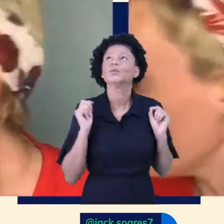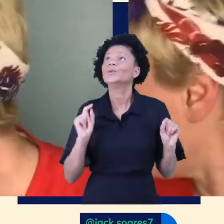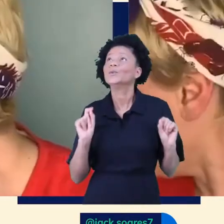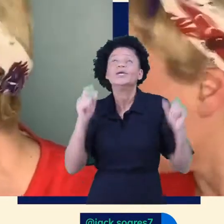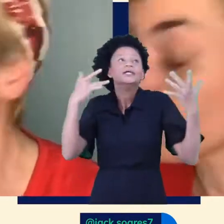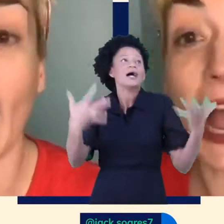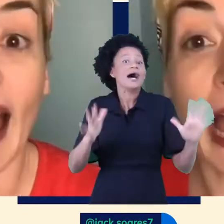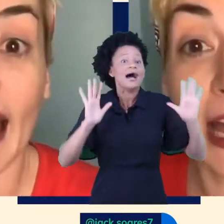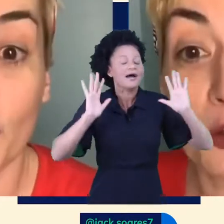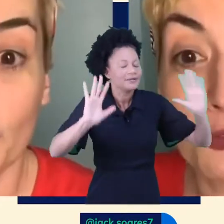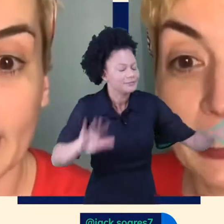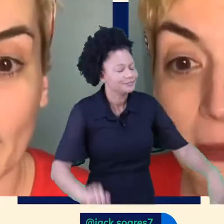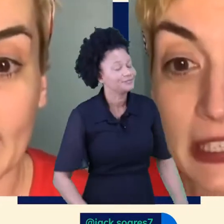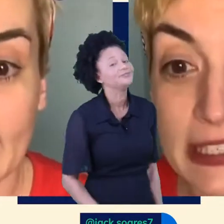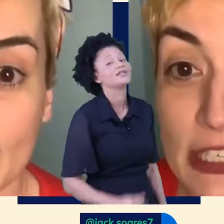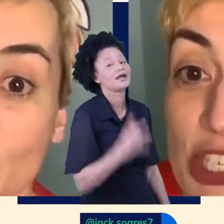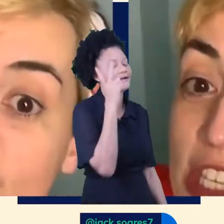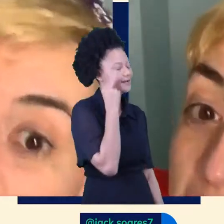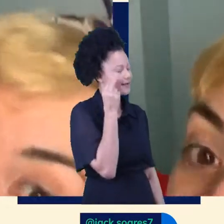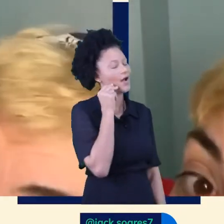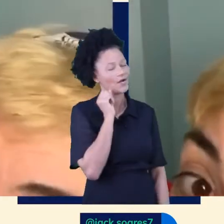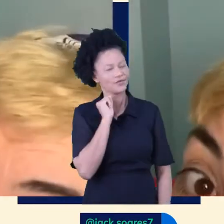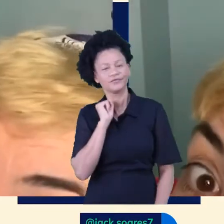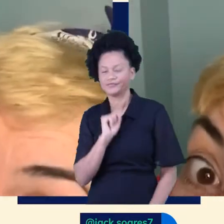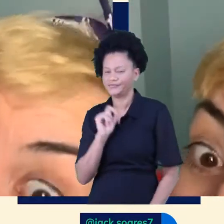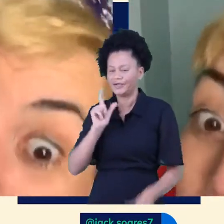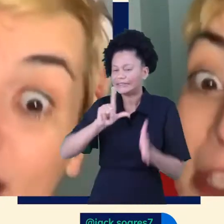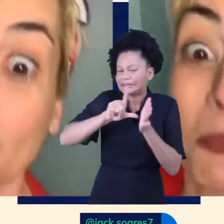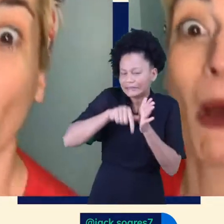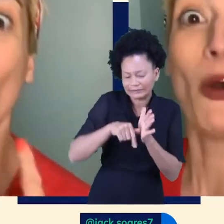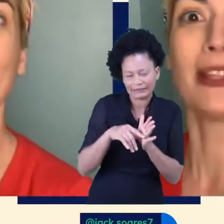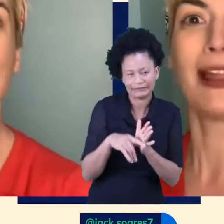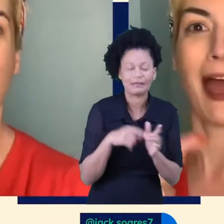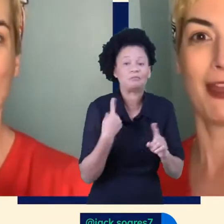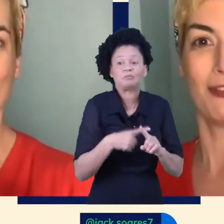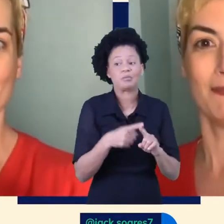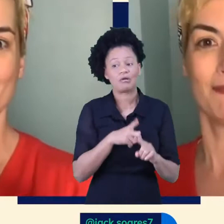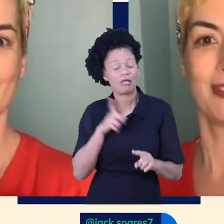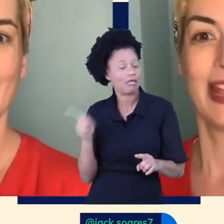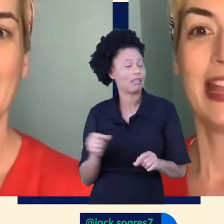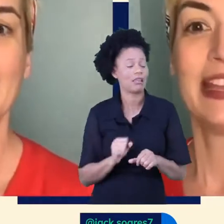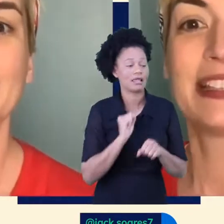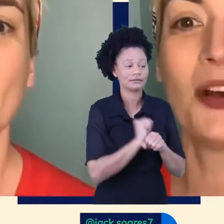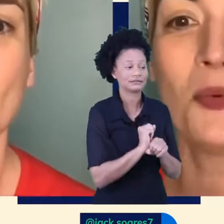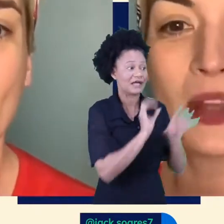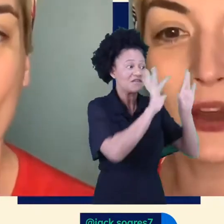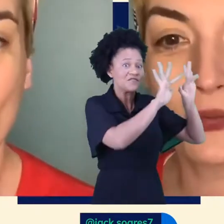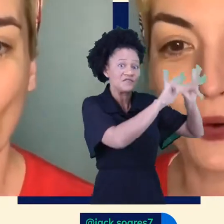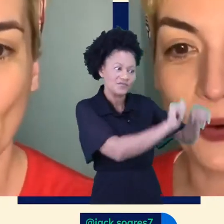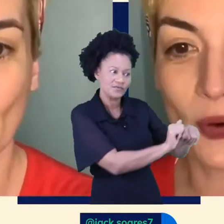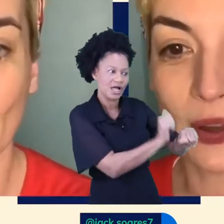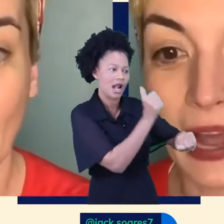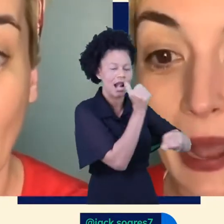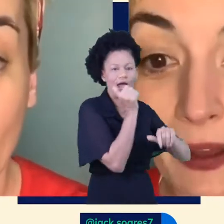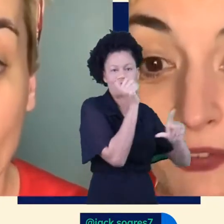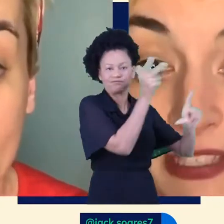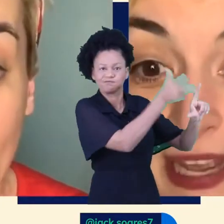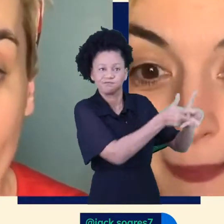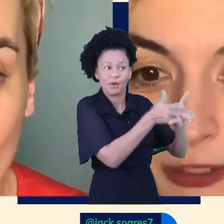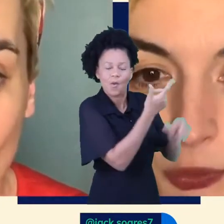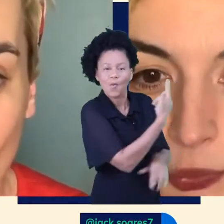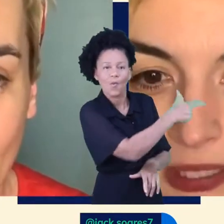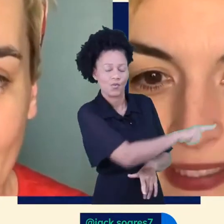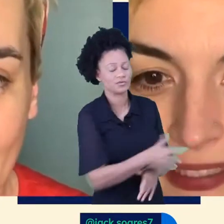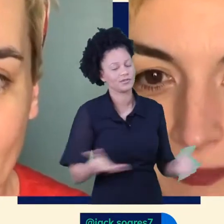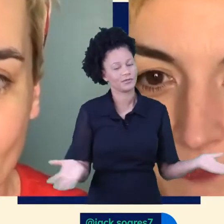Que eu ia falar? A Carol vai dar uma atrasadinha, ela tá terminando uma outra live, então eu vou fazer